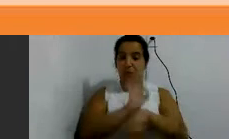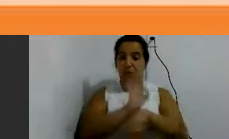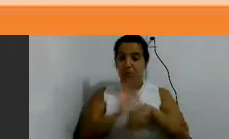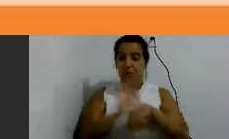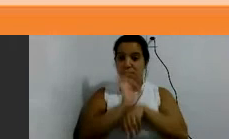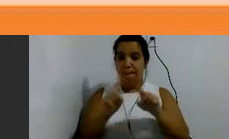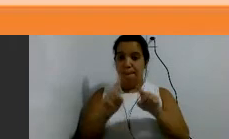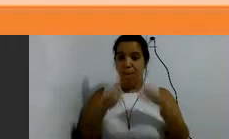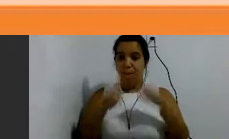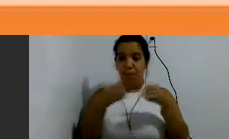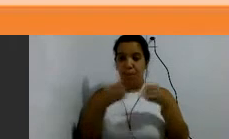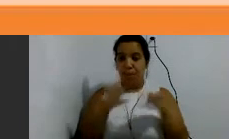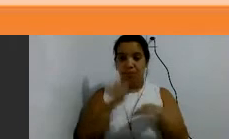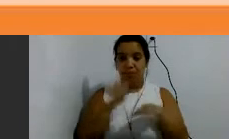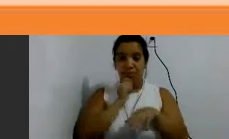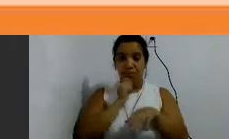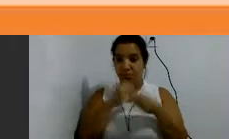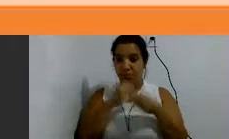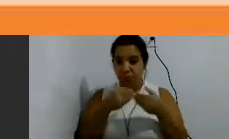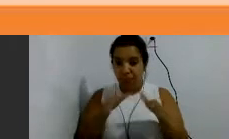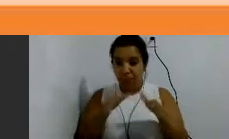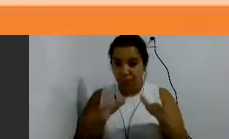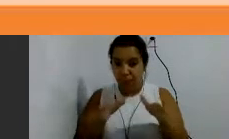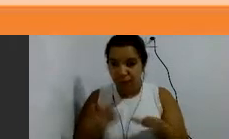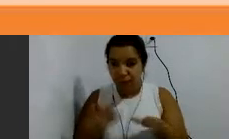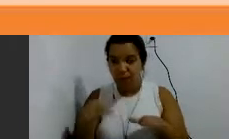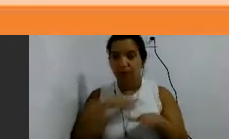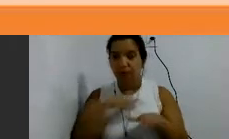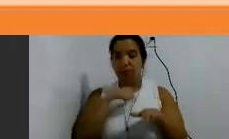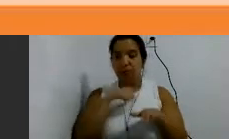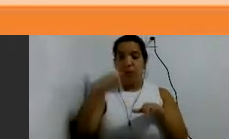rompendo ainda. Aí rompe, tem outro pico.